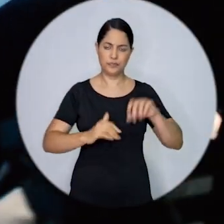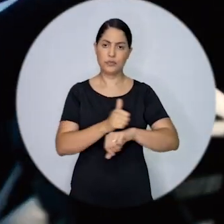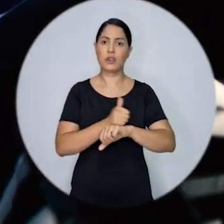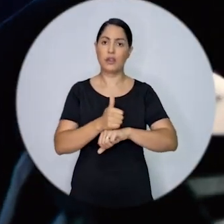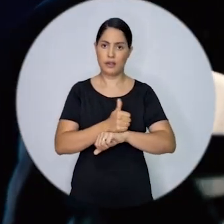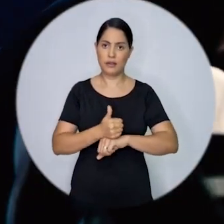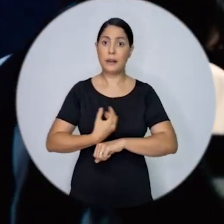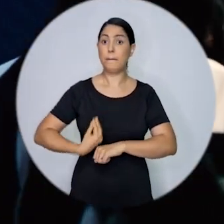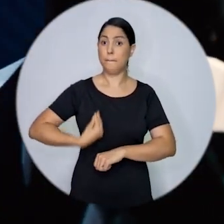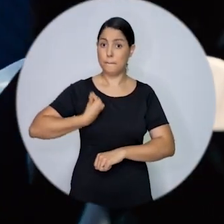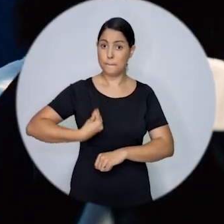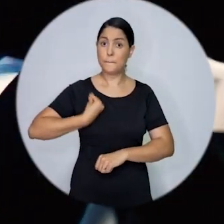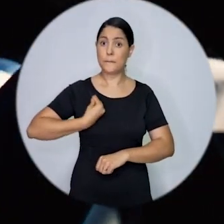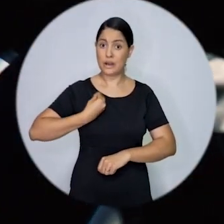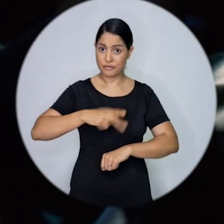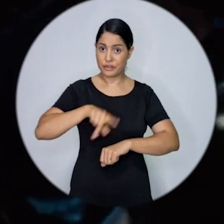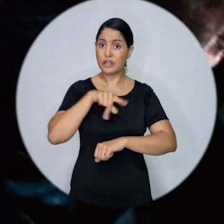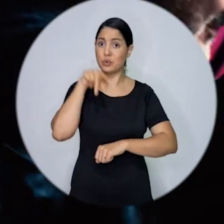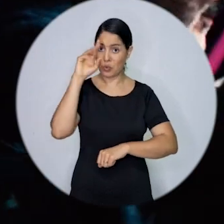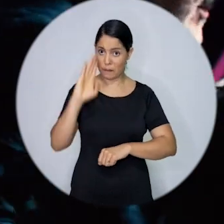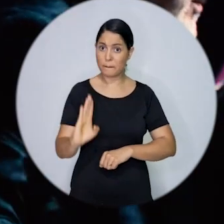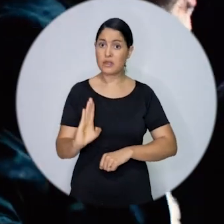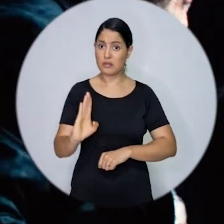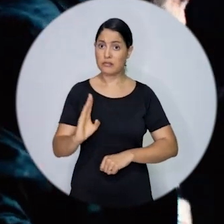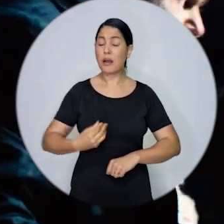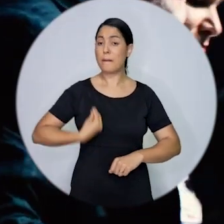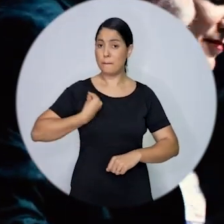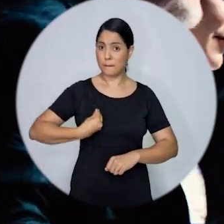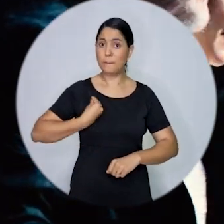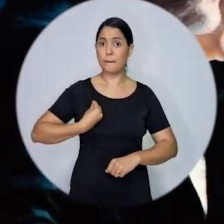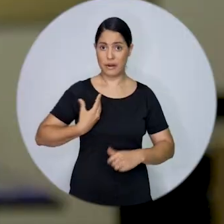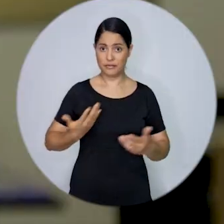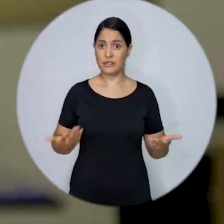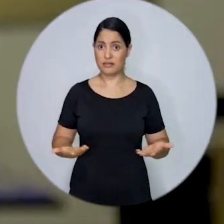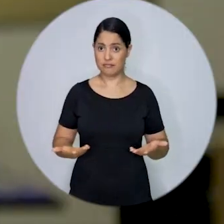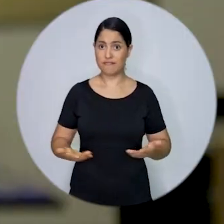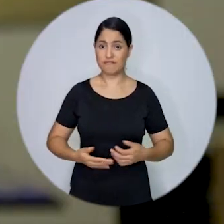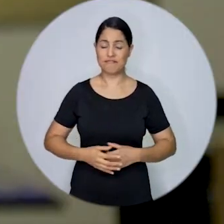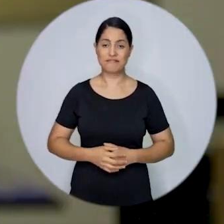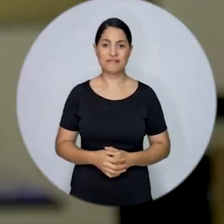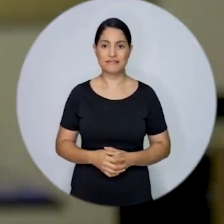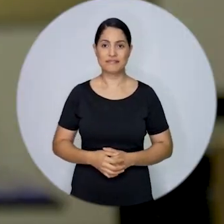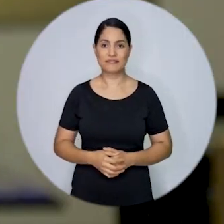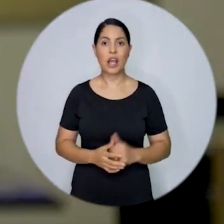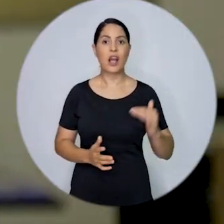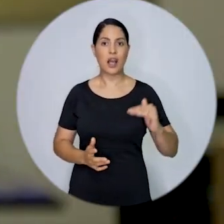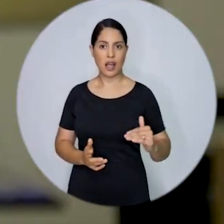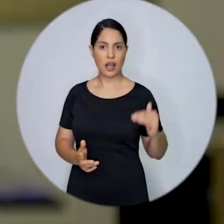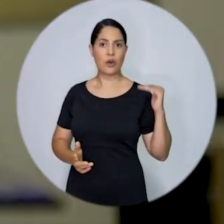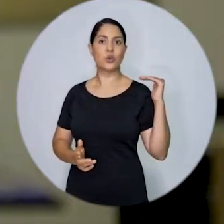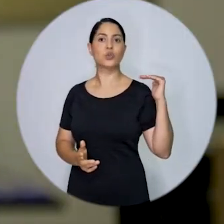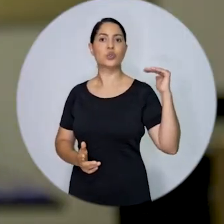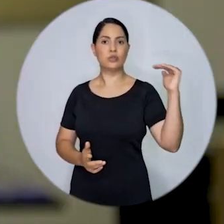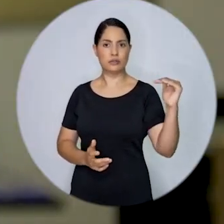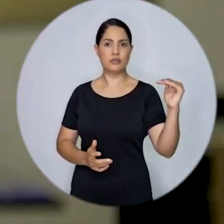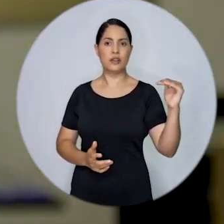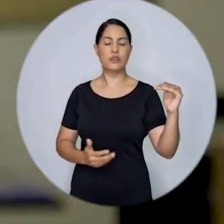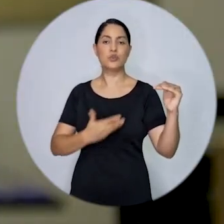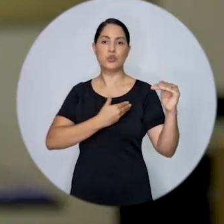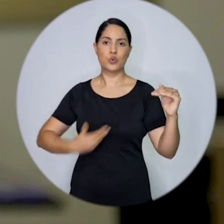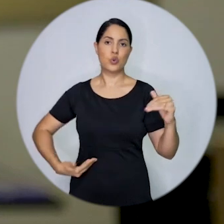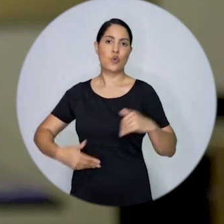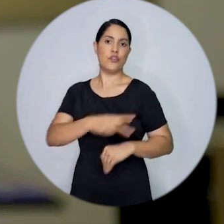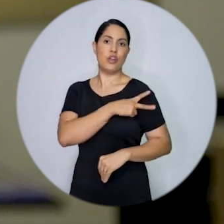relevante à vida do país, à vida da nação. Autoridades, chefes de governo e ministros